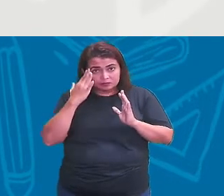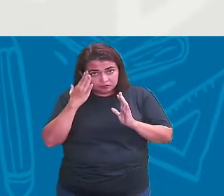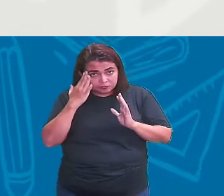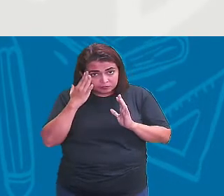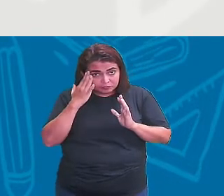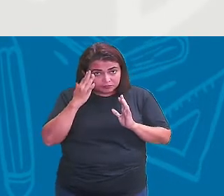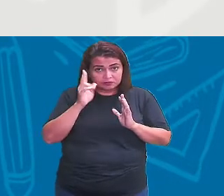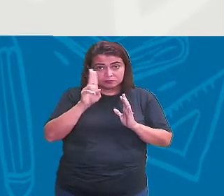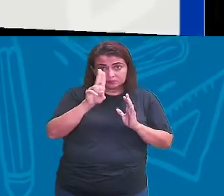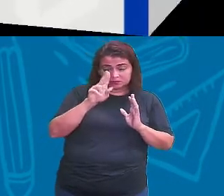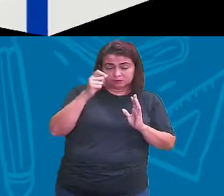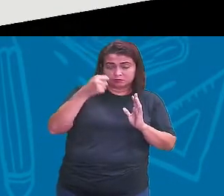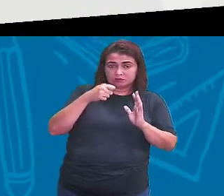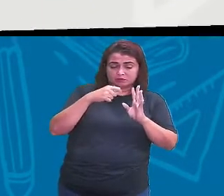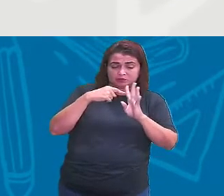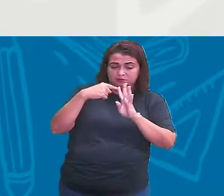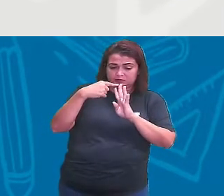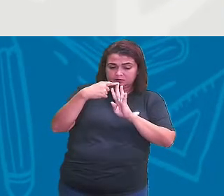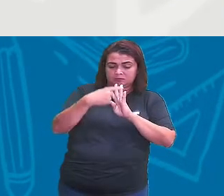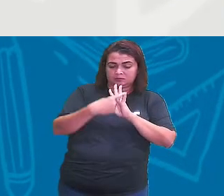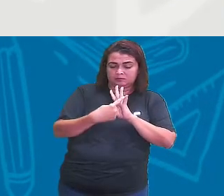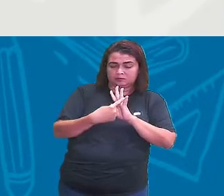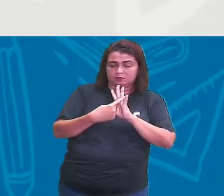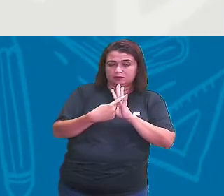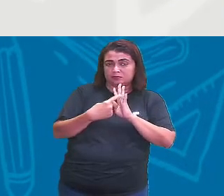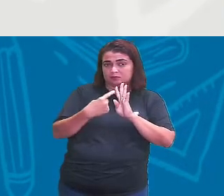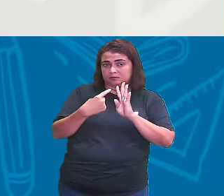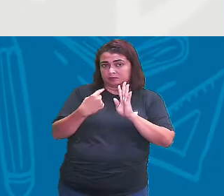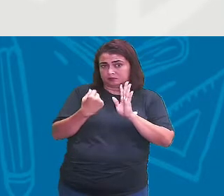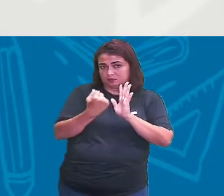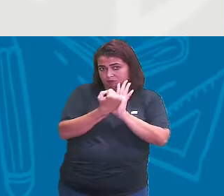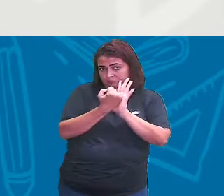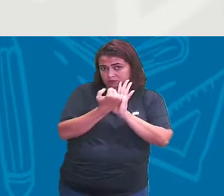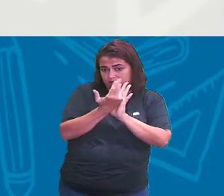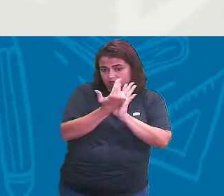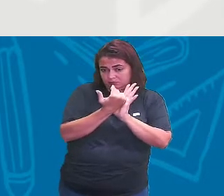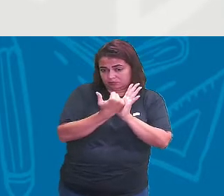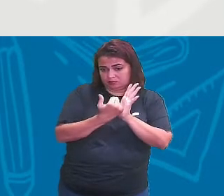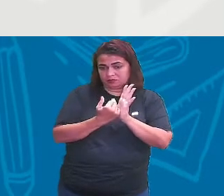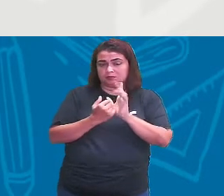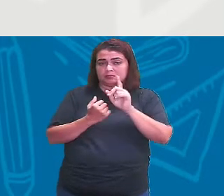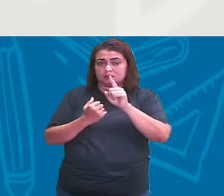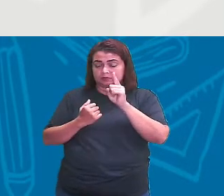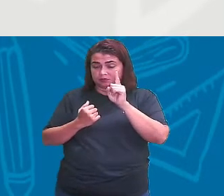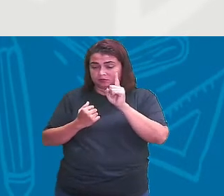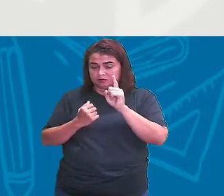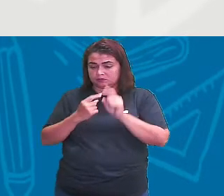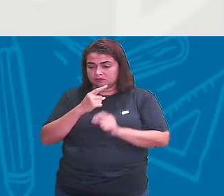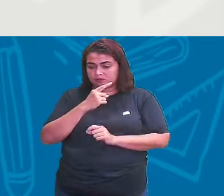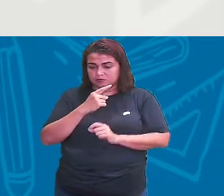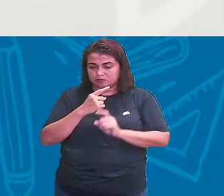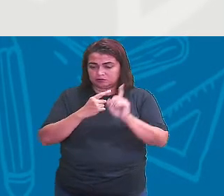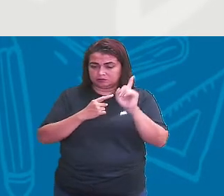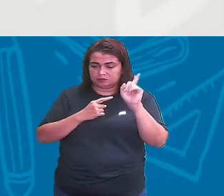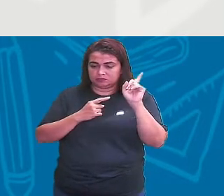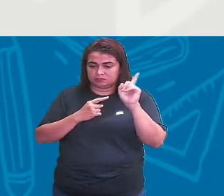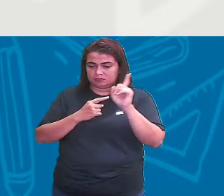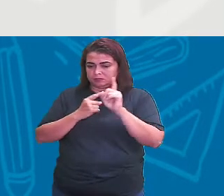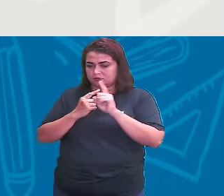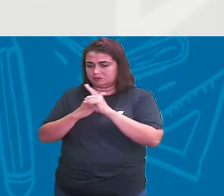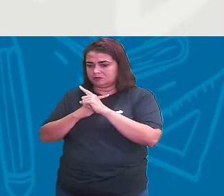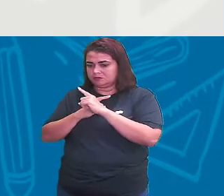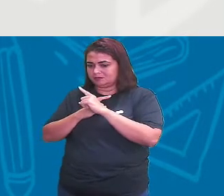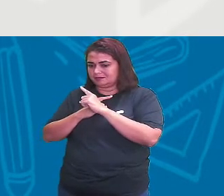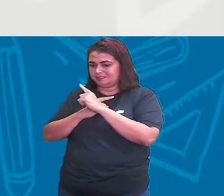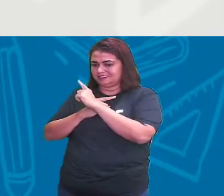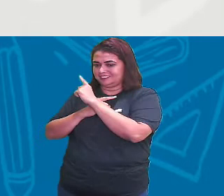precisa aprender as quatro formas que a letra U ela se apresenta para a gente. Todos esses aqui de lado, eles são letra U.